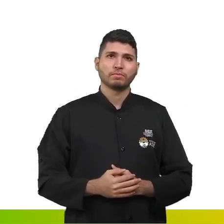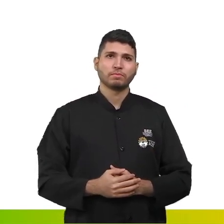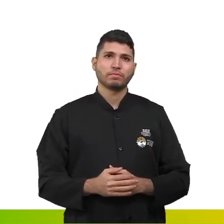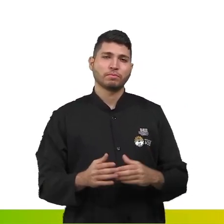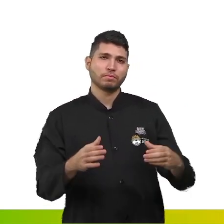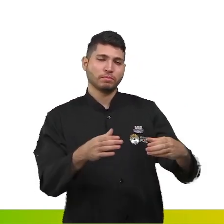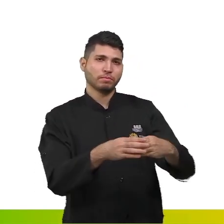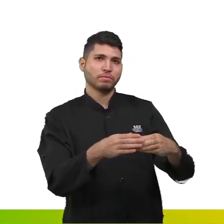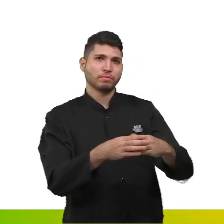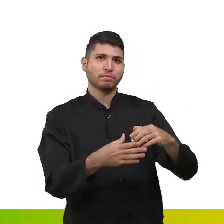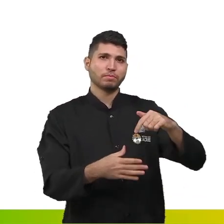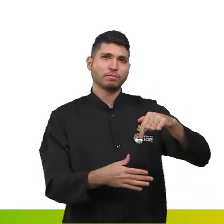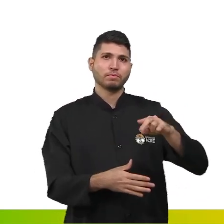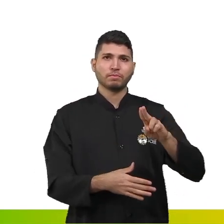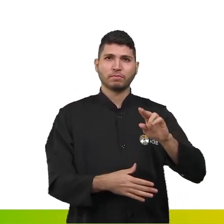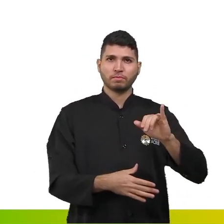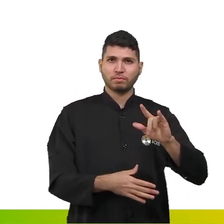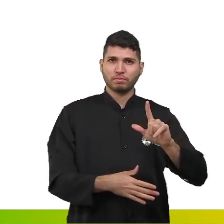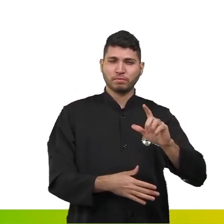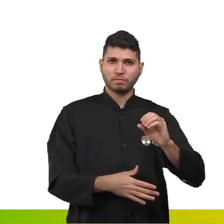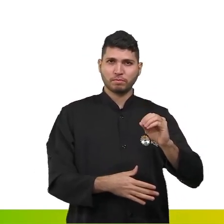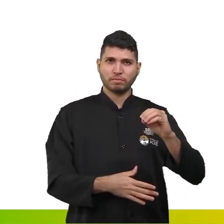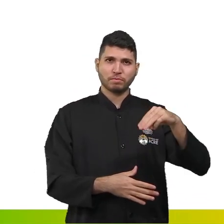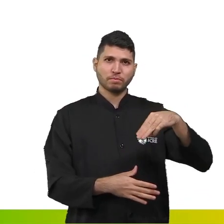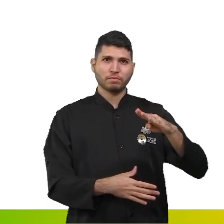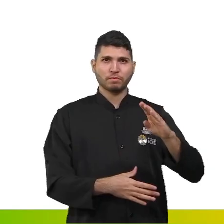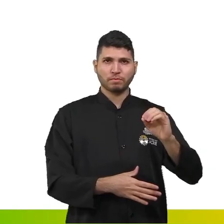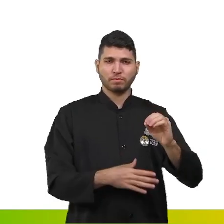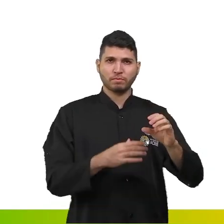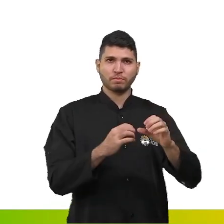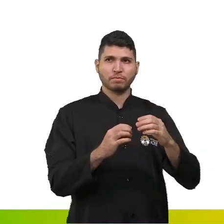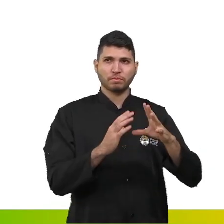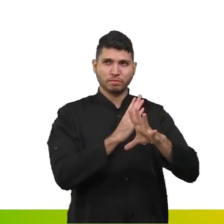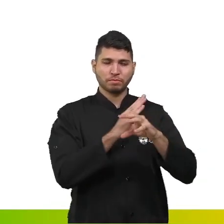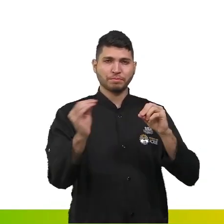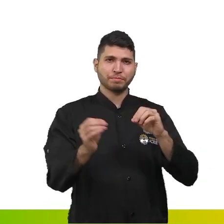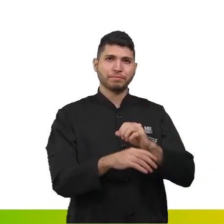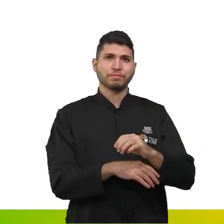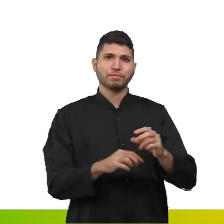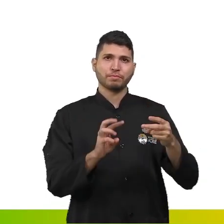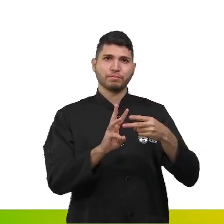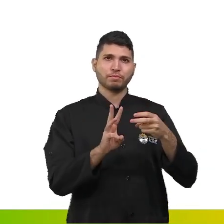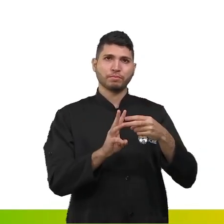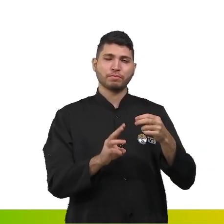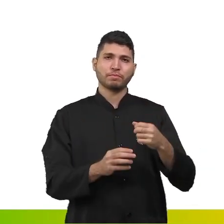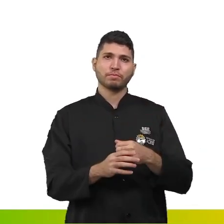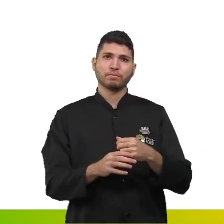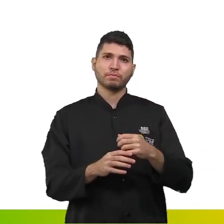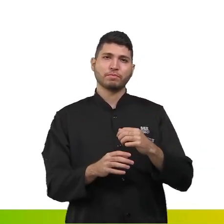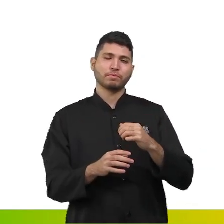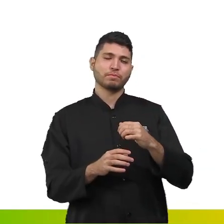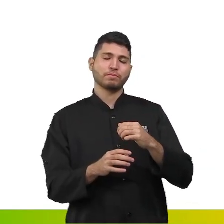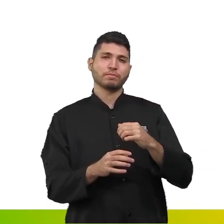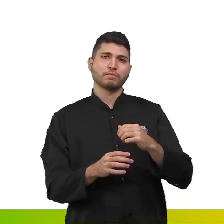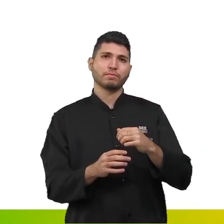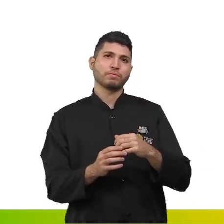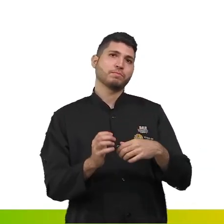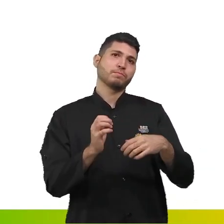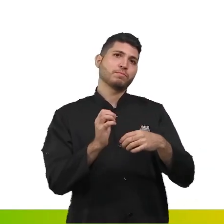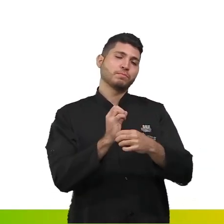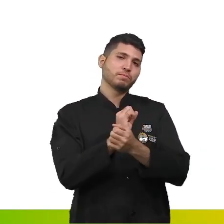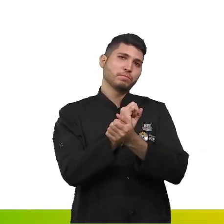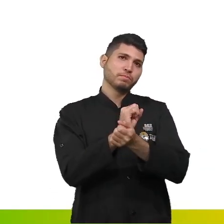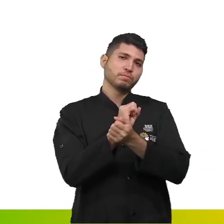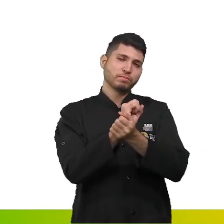essas comunidades no mato, para onde fugiam os escravos, indígenas, brancos, pobres, enfim.